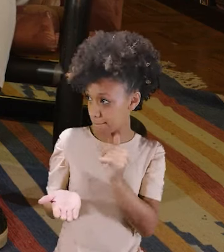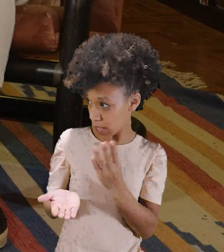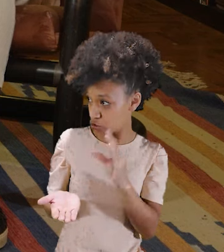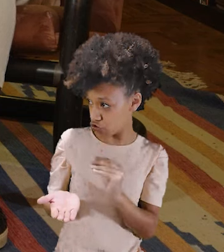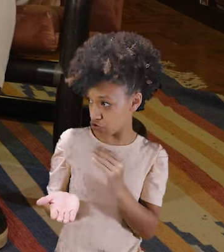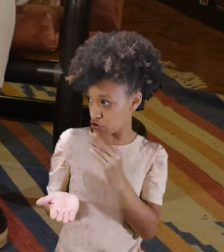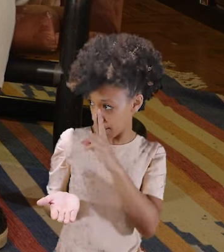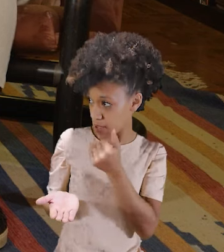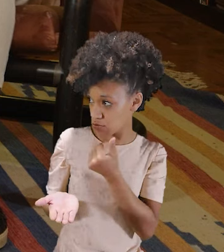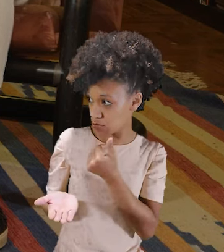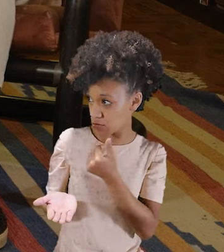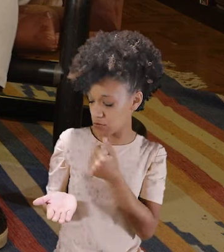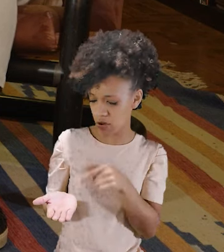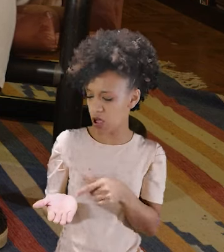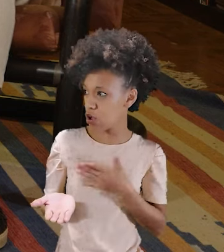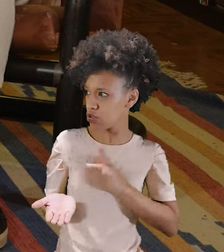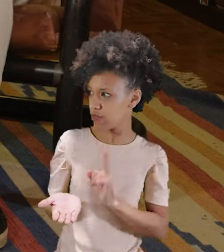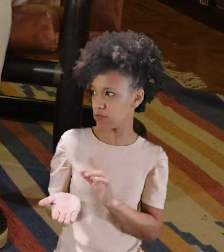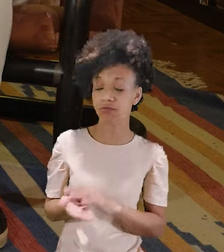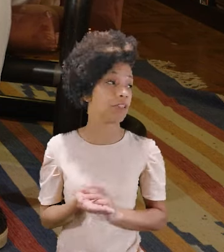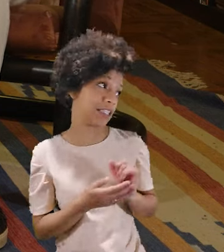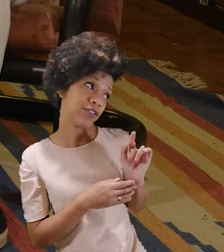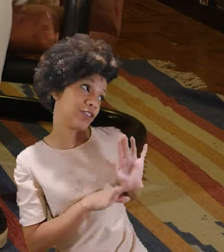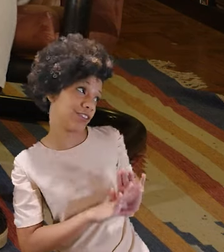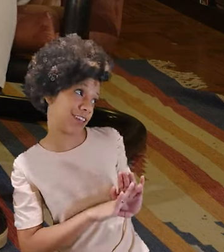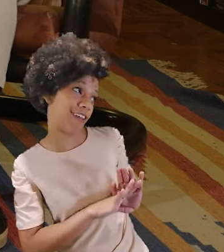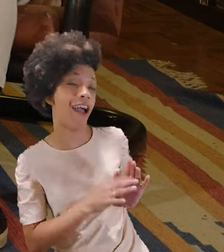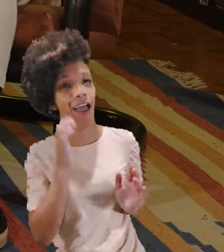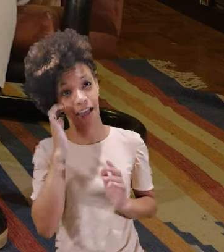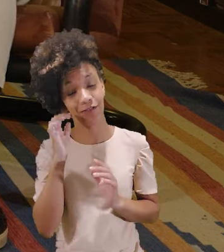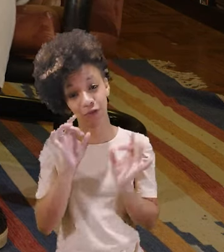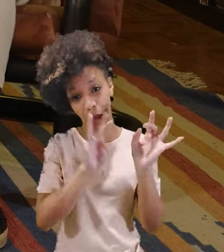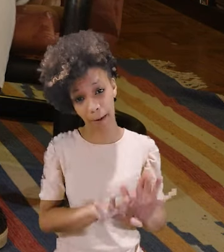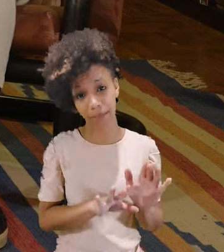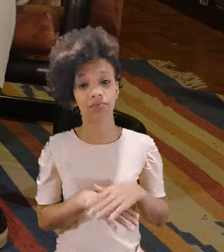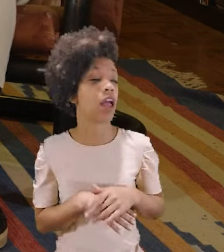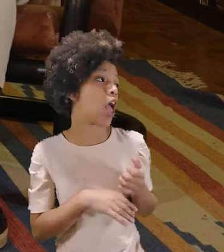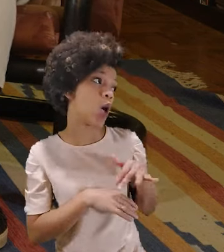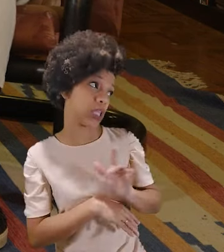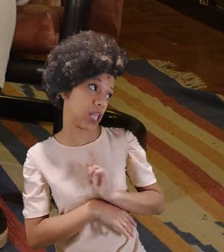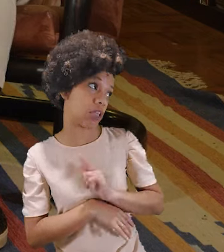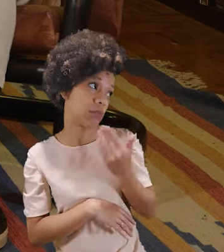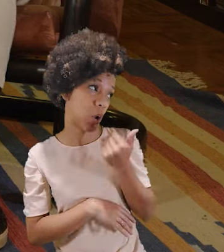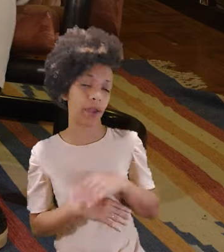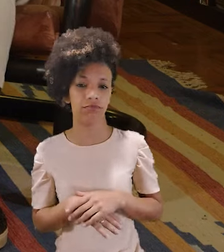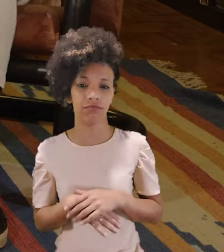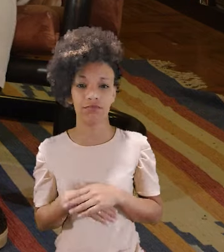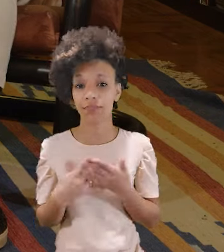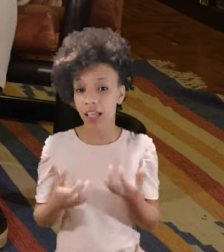que eu vou almoçar hoje não é natação lá de abandonar realmente discutem comigo